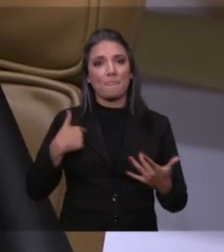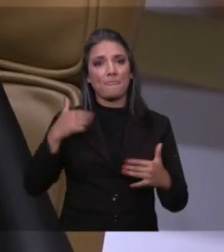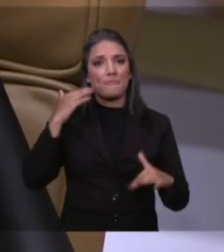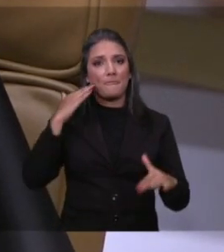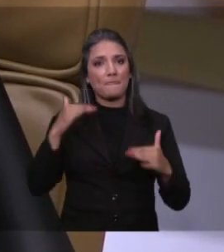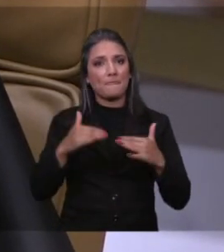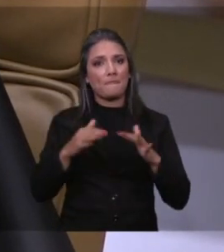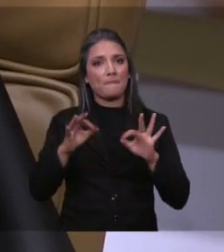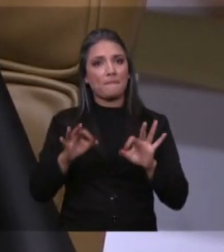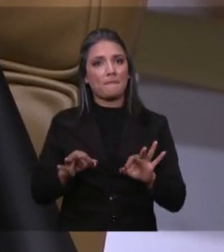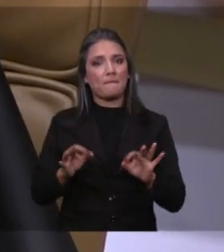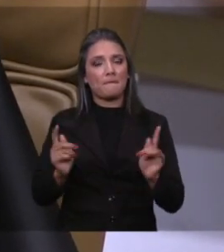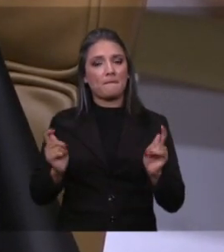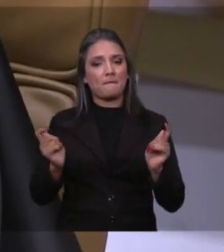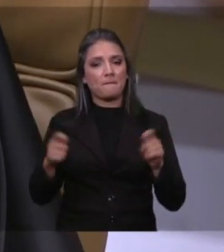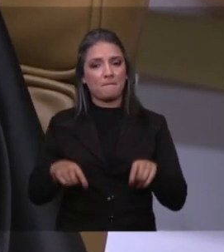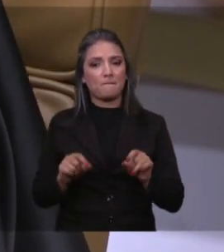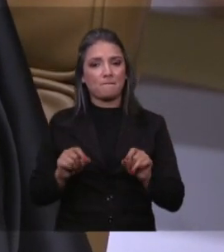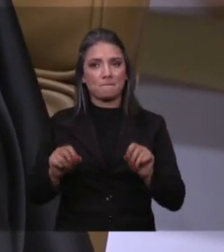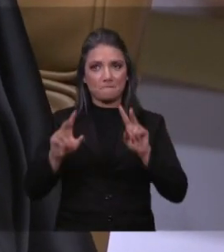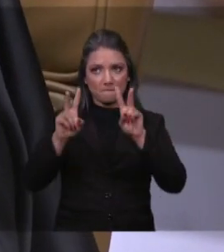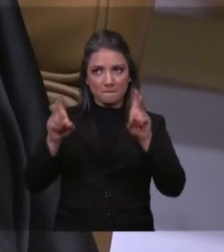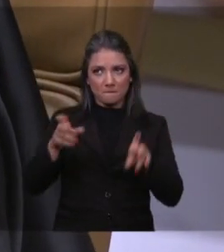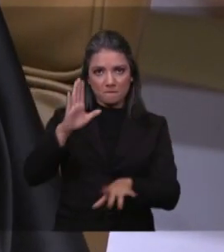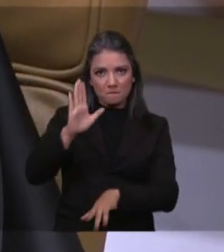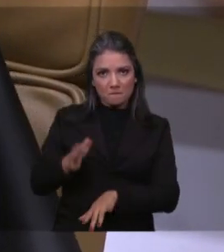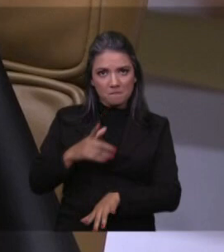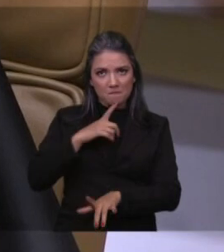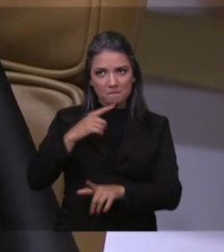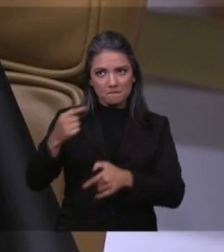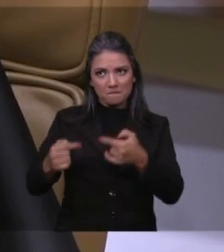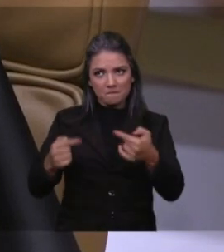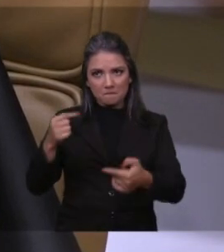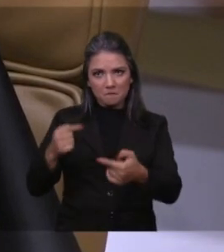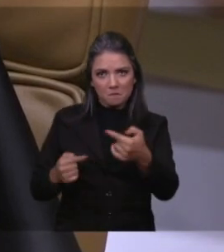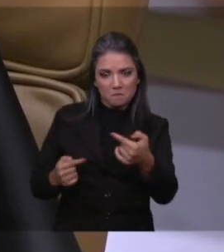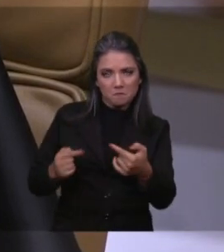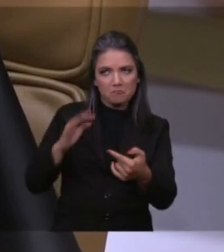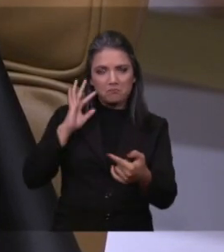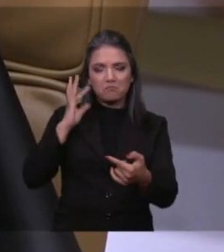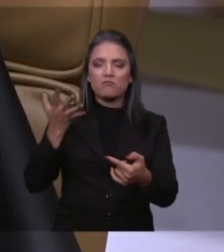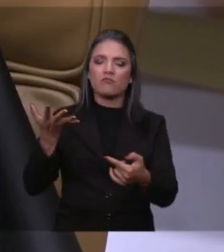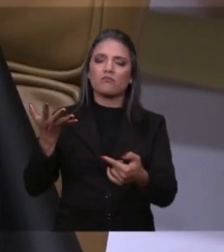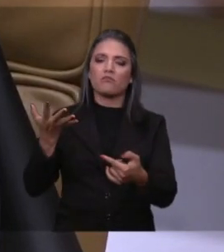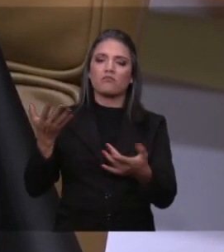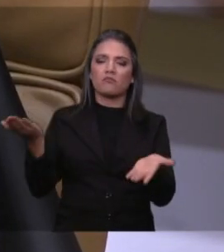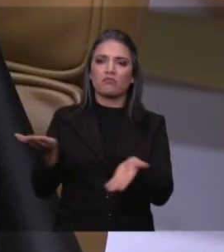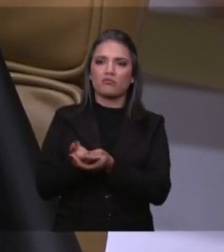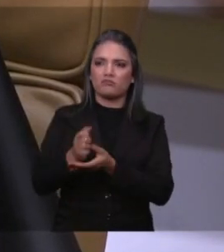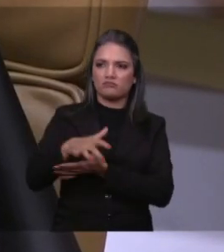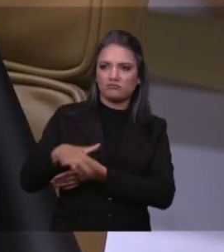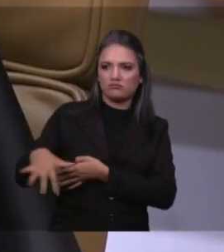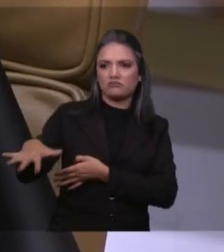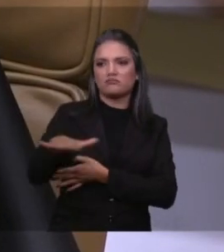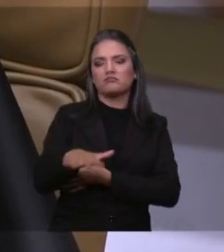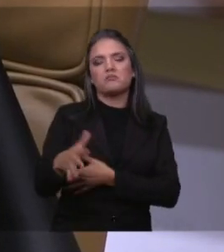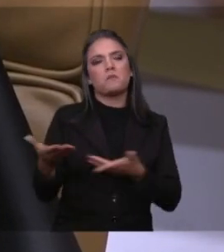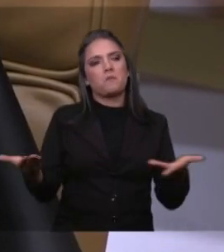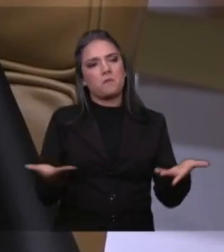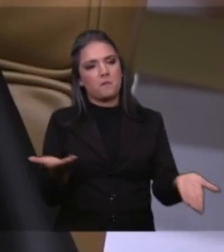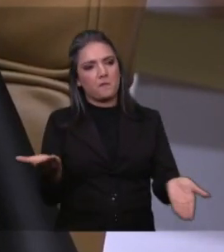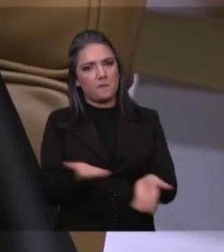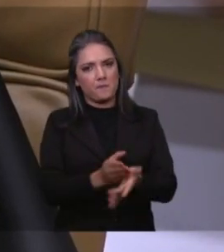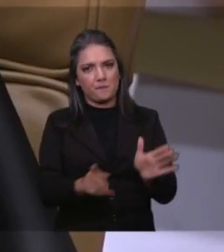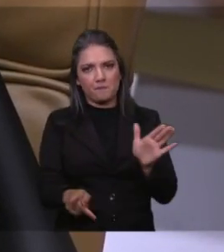presidente, sim, à possibilidade de, mesmo o tema tendo sido enfrentado numa ação abstrata, poder enfrentá-lo agora, até